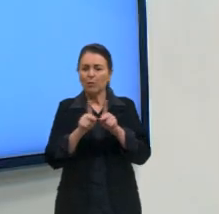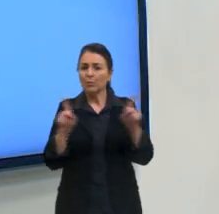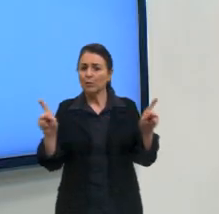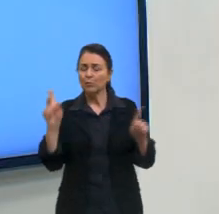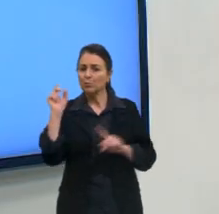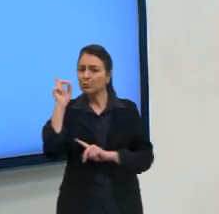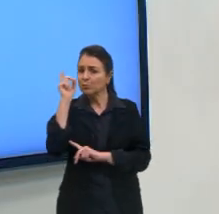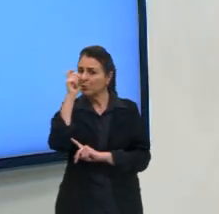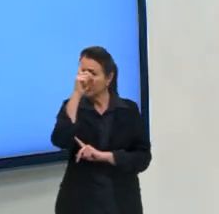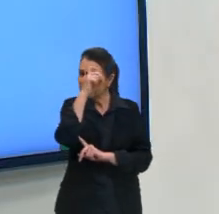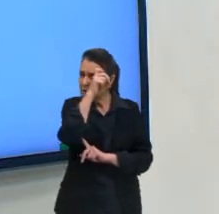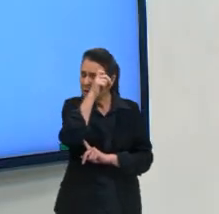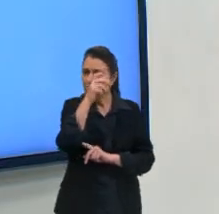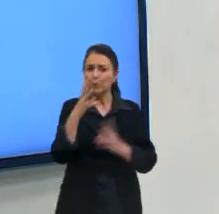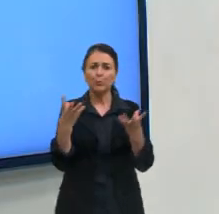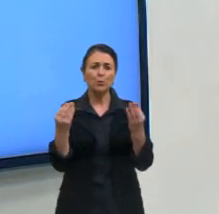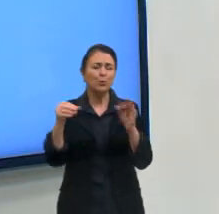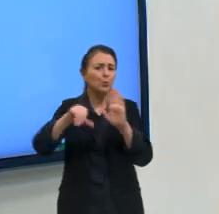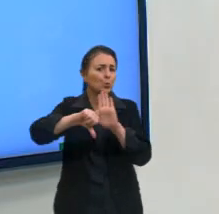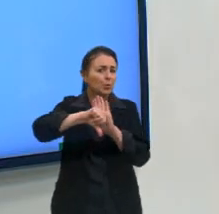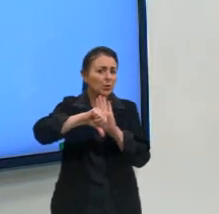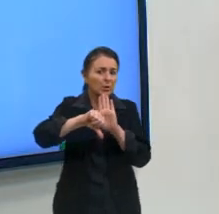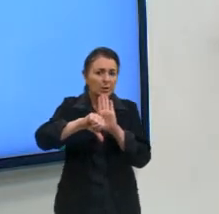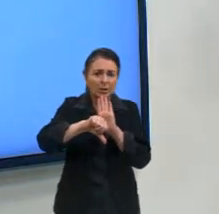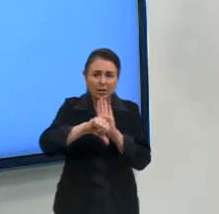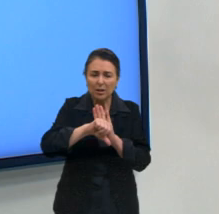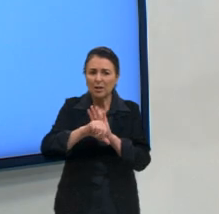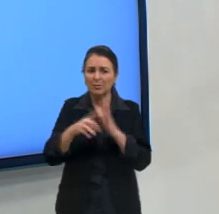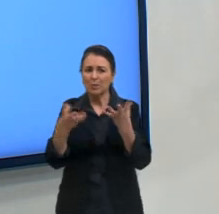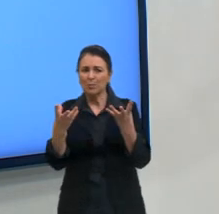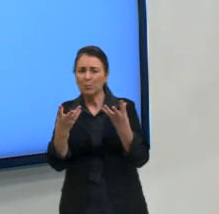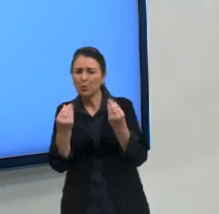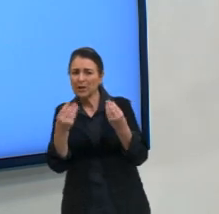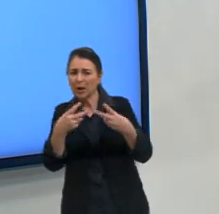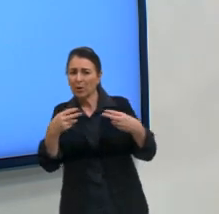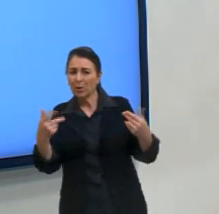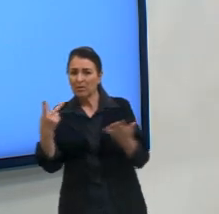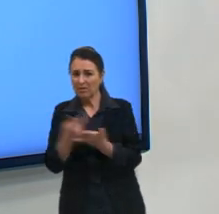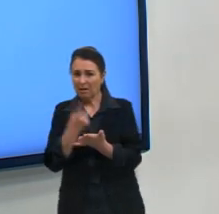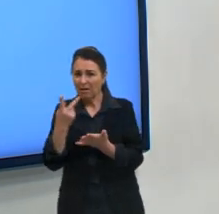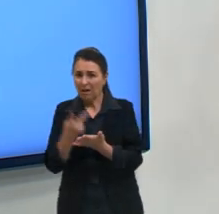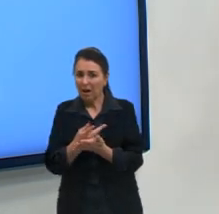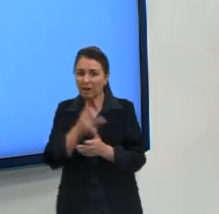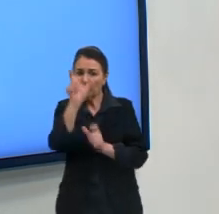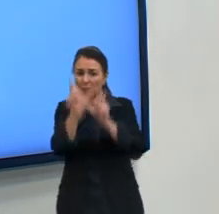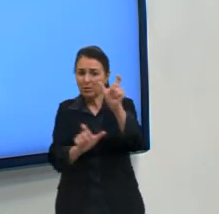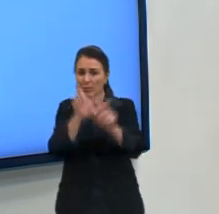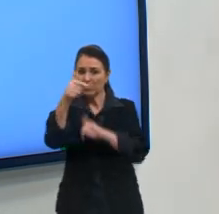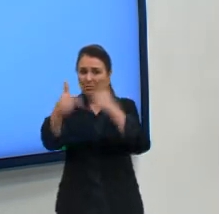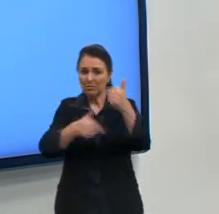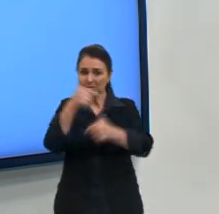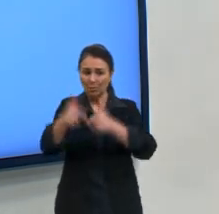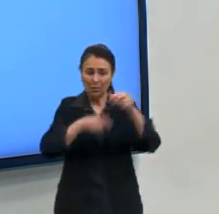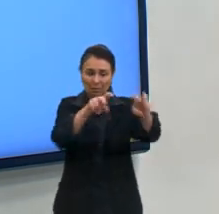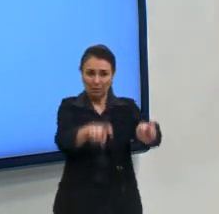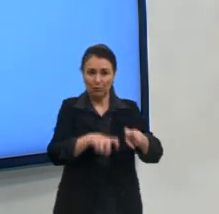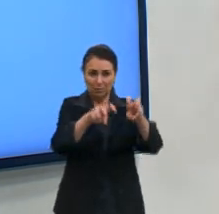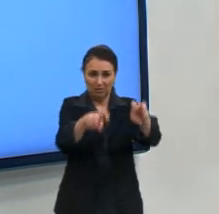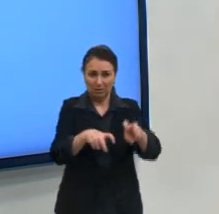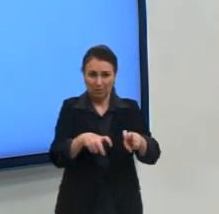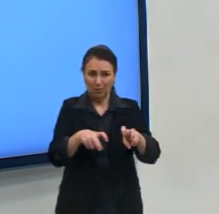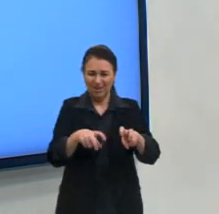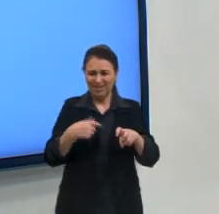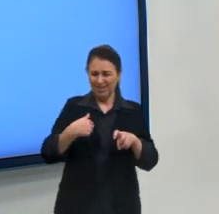os eupátridas tinham muito poder e cometeram muitos abusos contra os Camponeses e os Camponeses começaram a se rebelar e